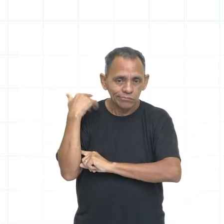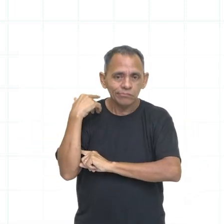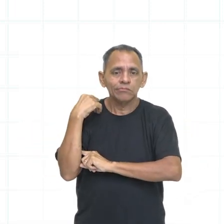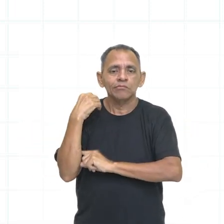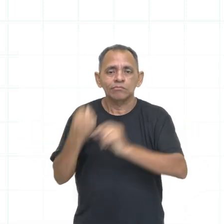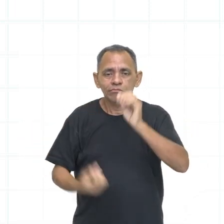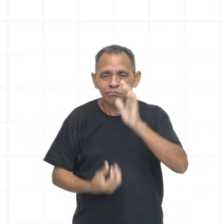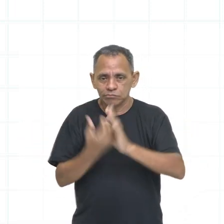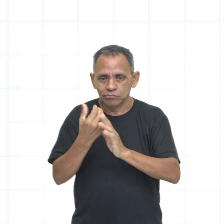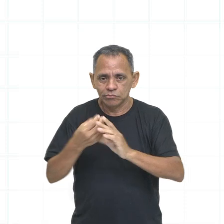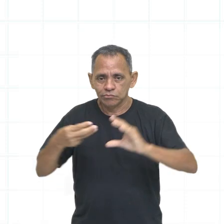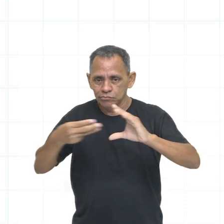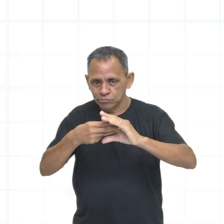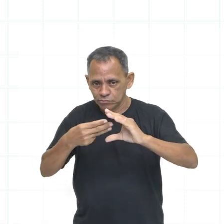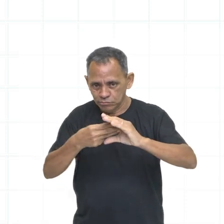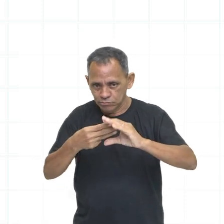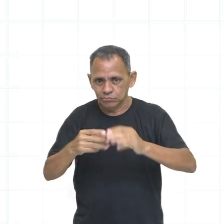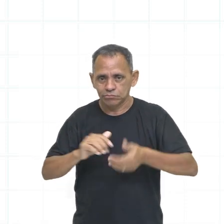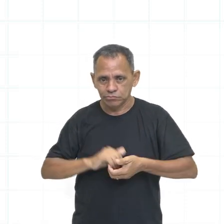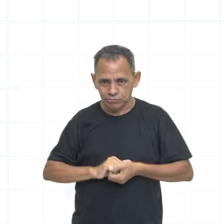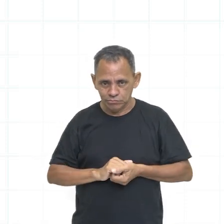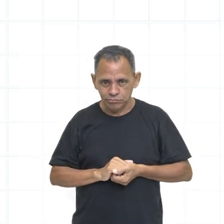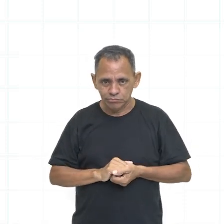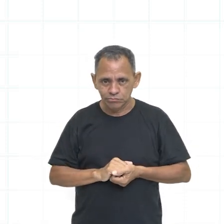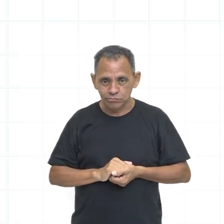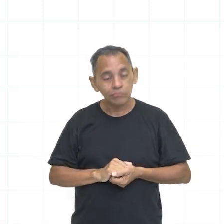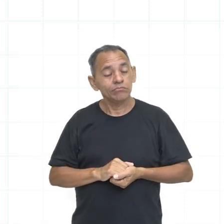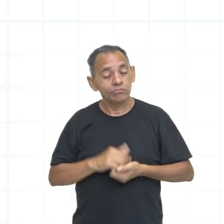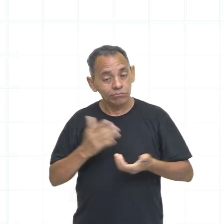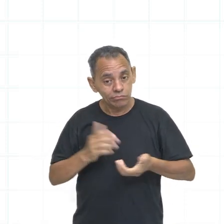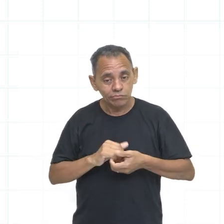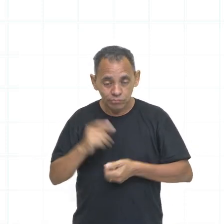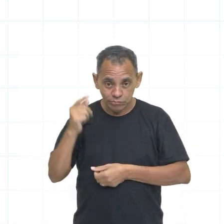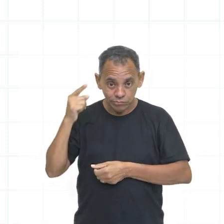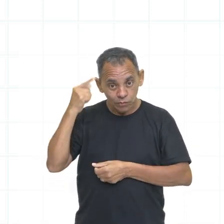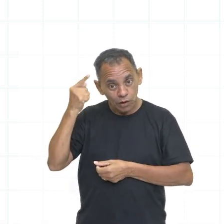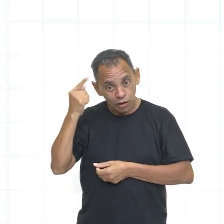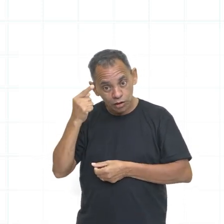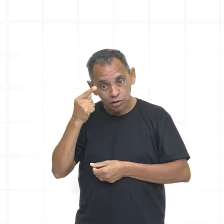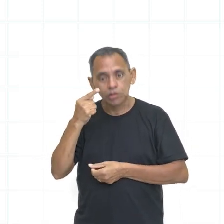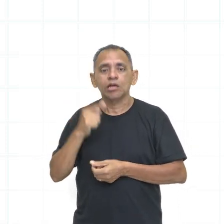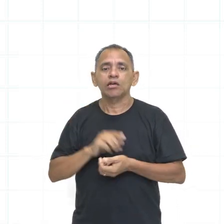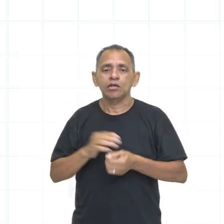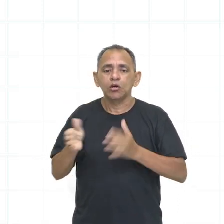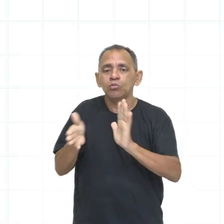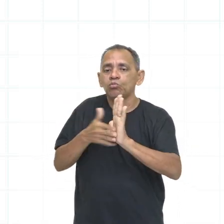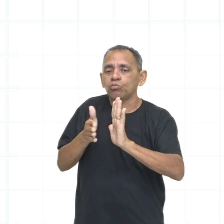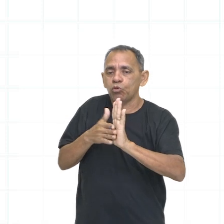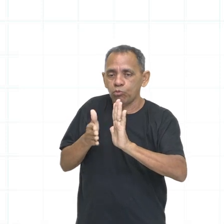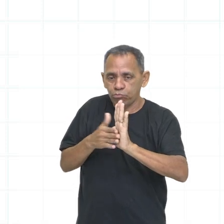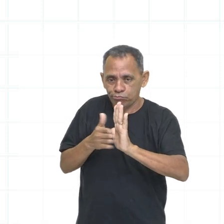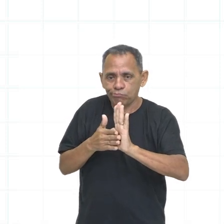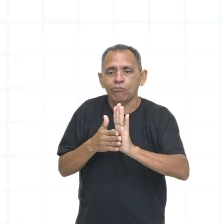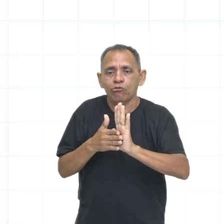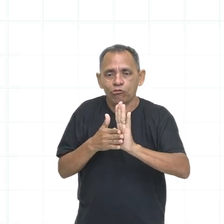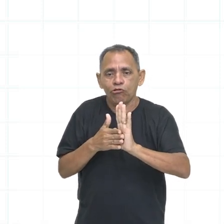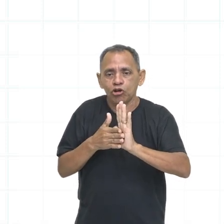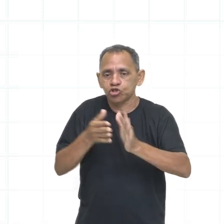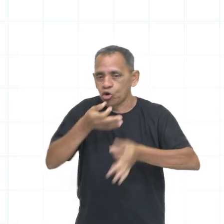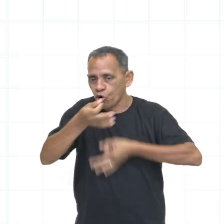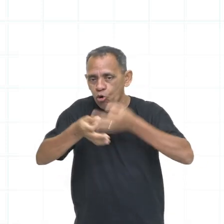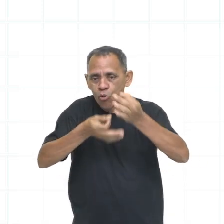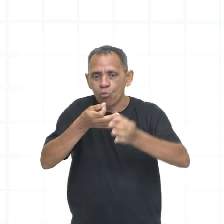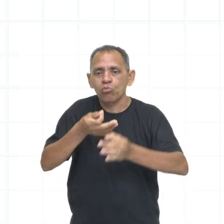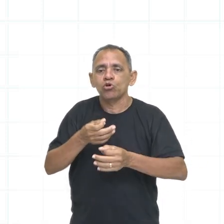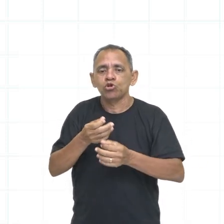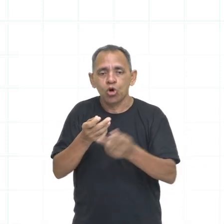célula, né? Essa foi a ideia proposta por esses dois pesquisadores. E aí nós